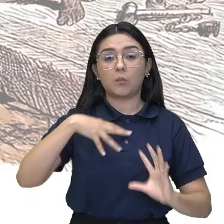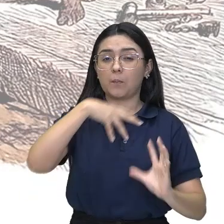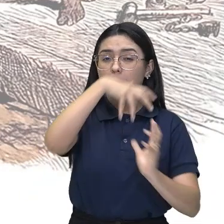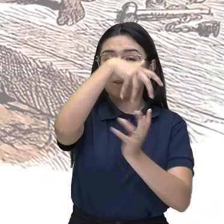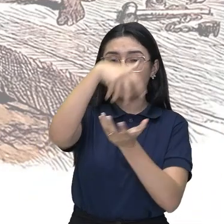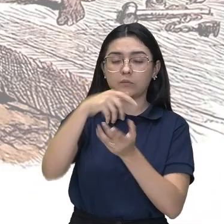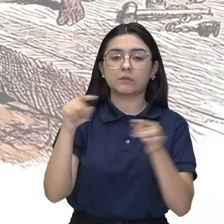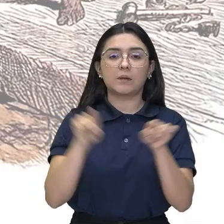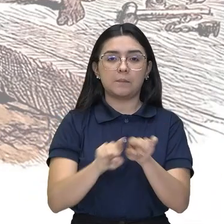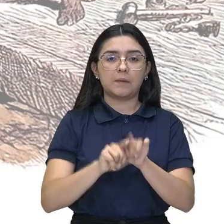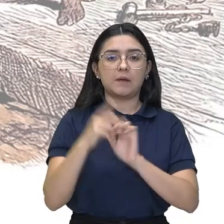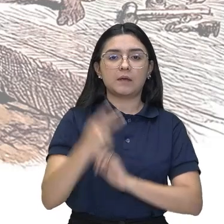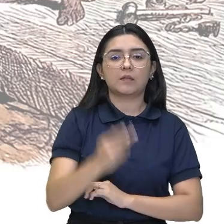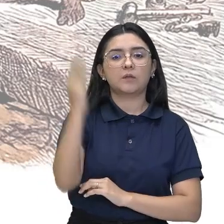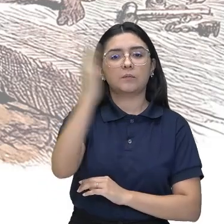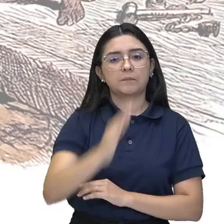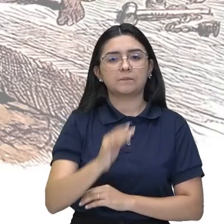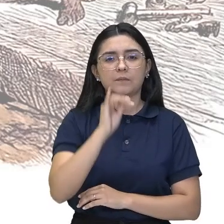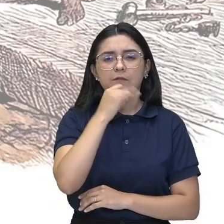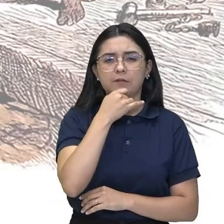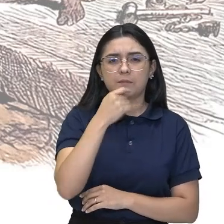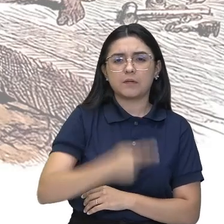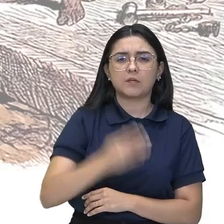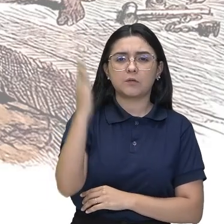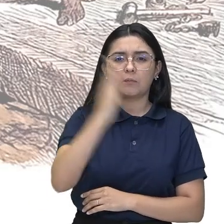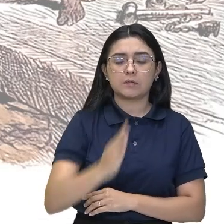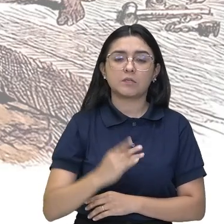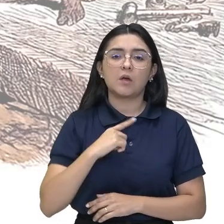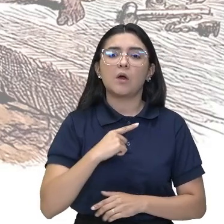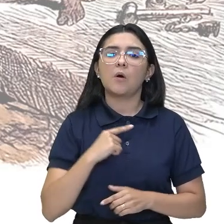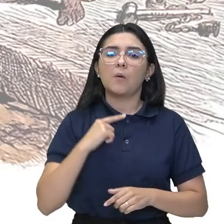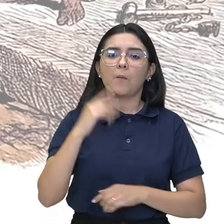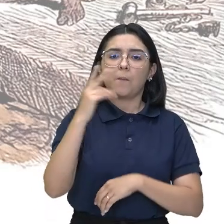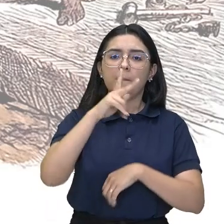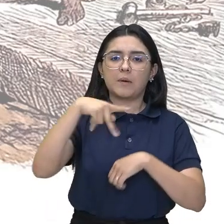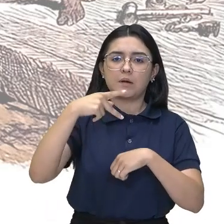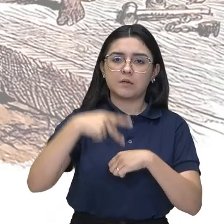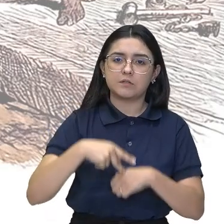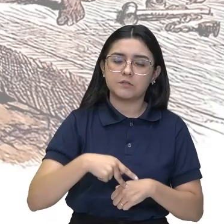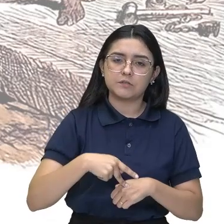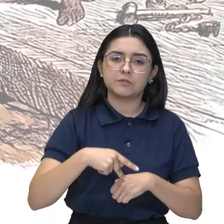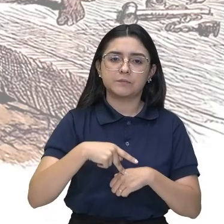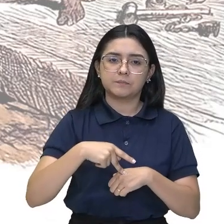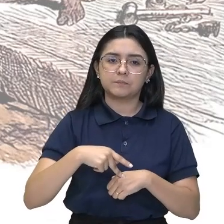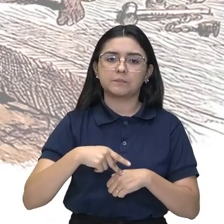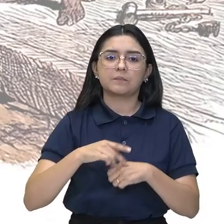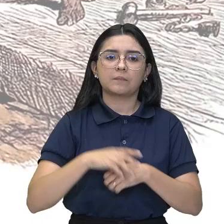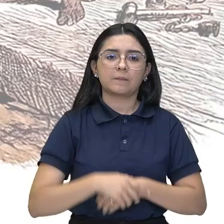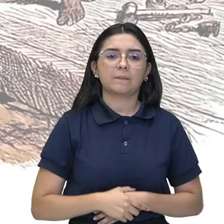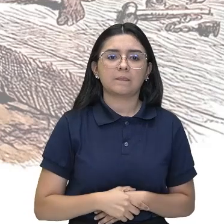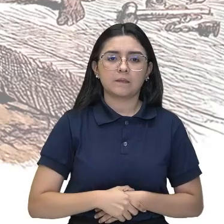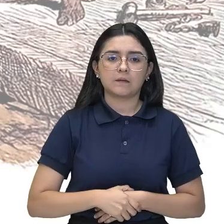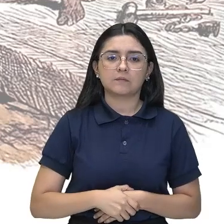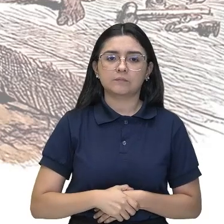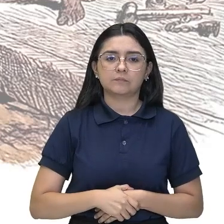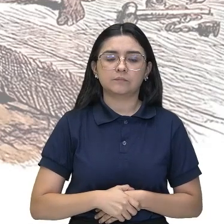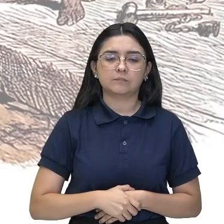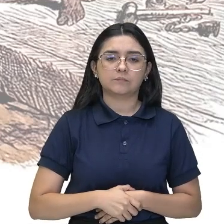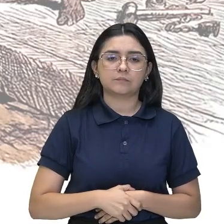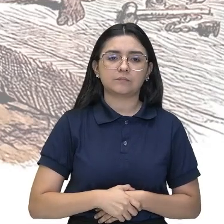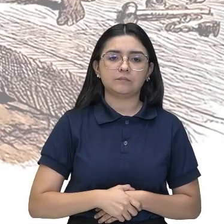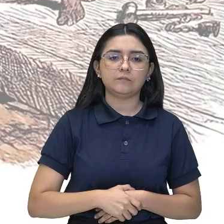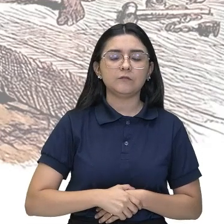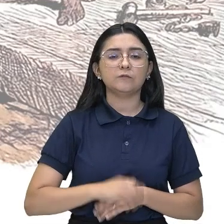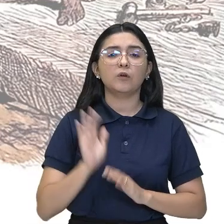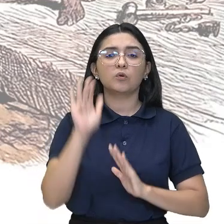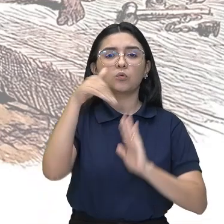Brasil também. Infelizmente, o Brasil foi o país da América Latina que teve foi o último, né, a